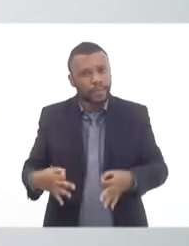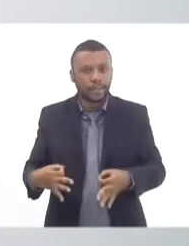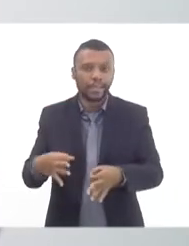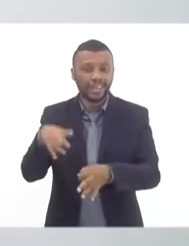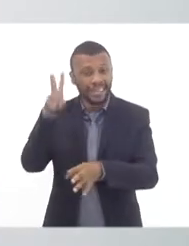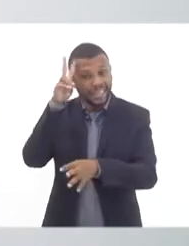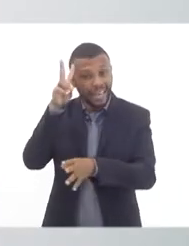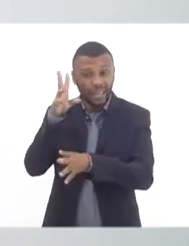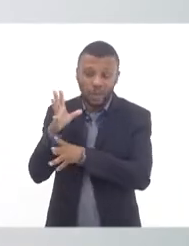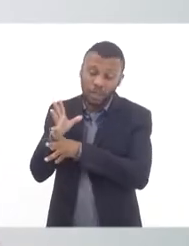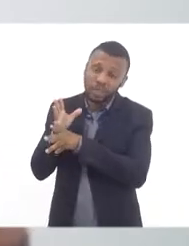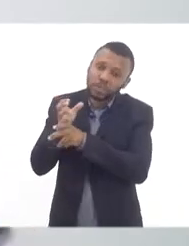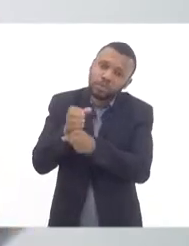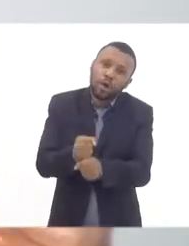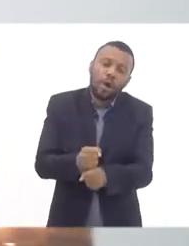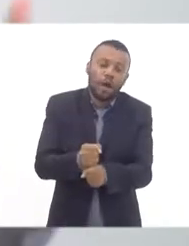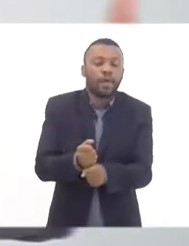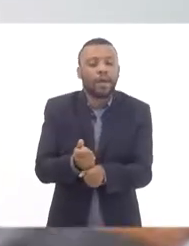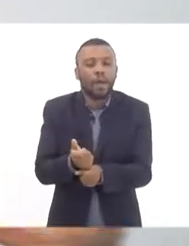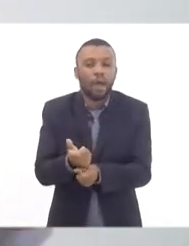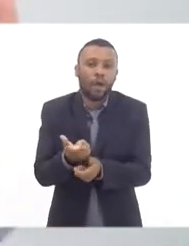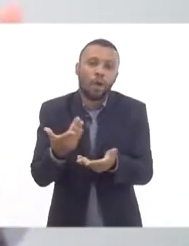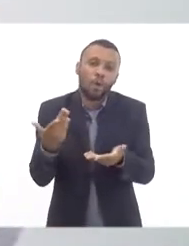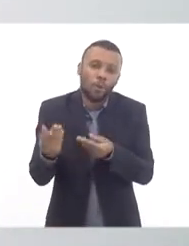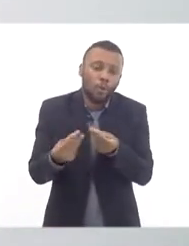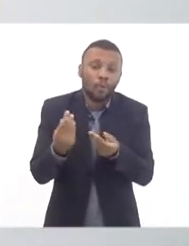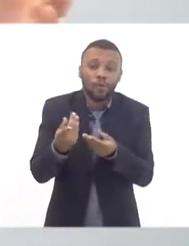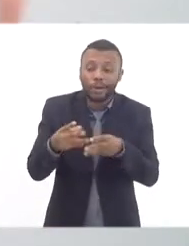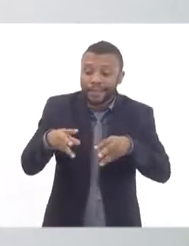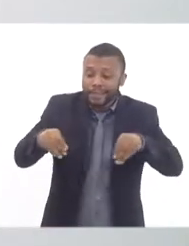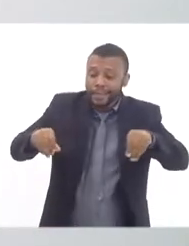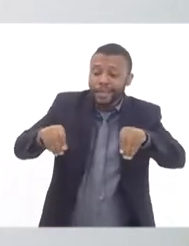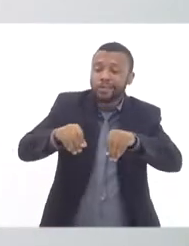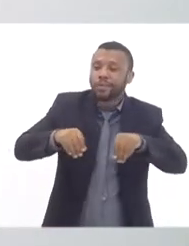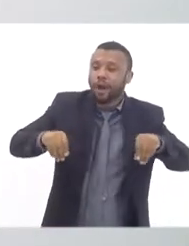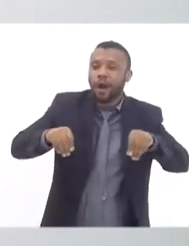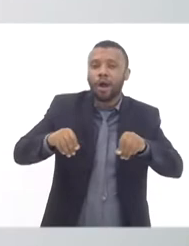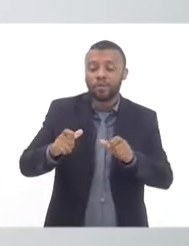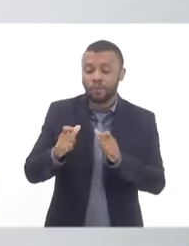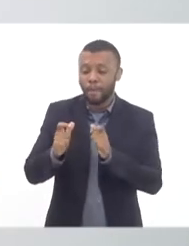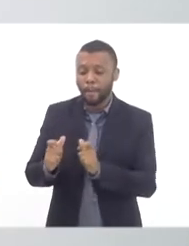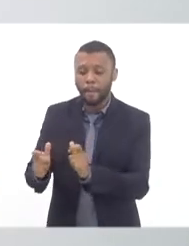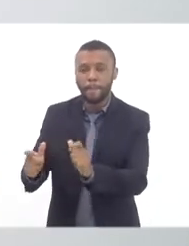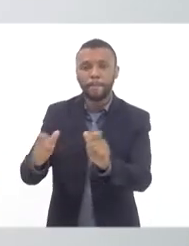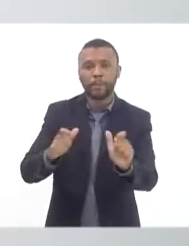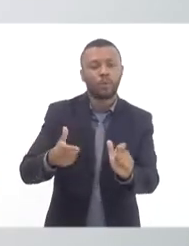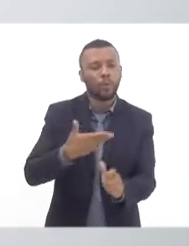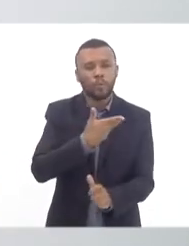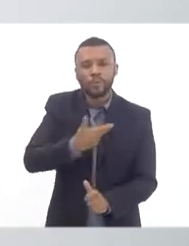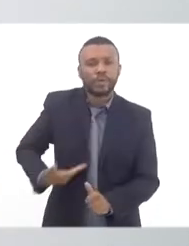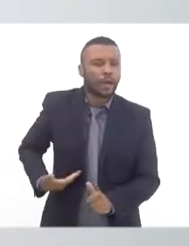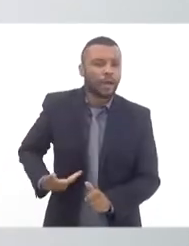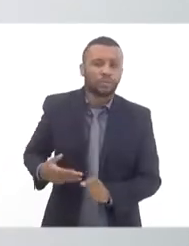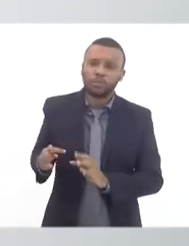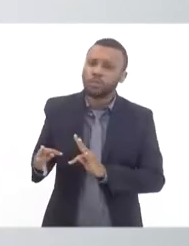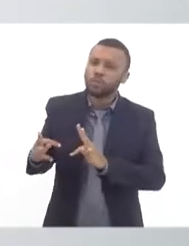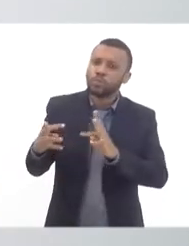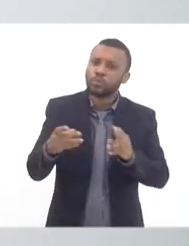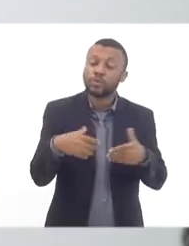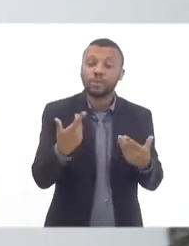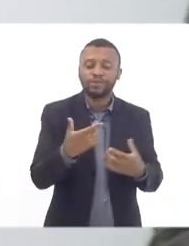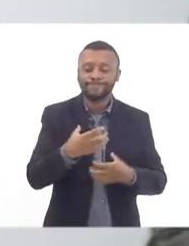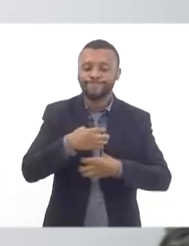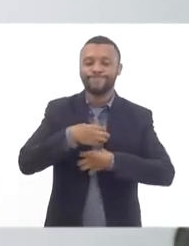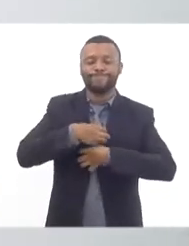história. A nossa história como gente, como povo, como território, como Estado, como tudo. Quer dizer, a